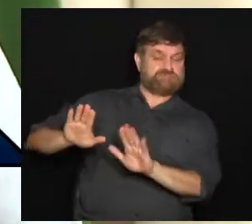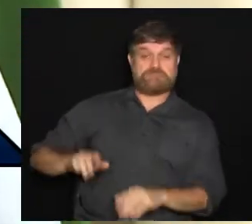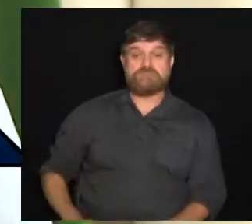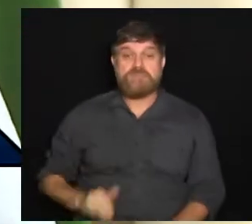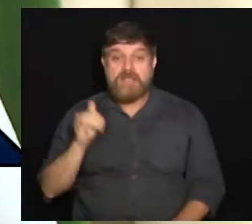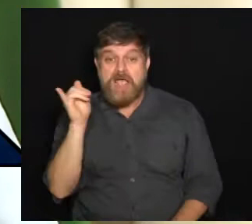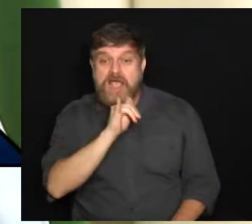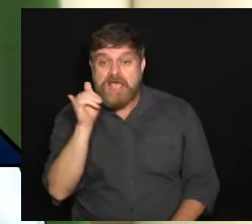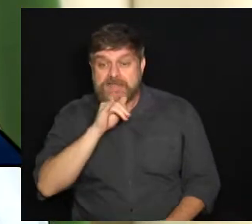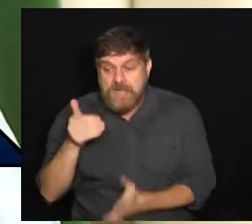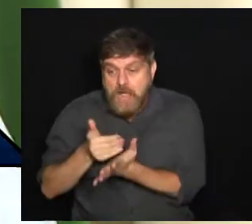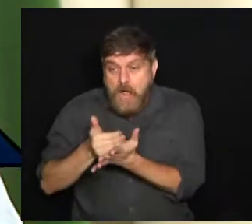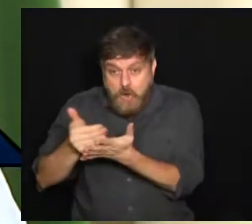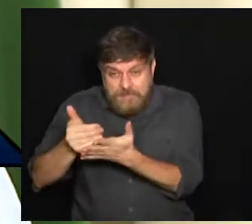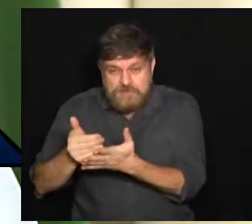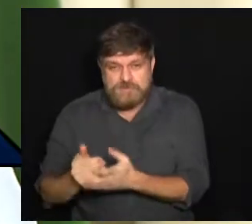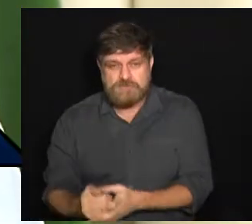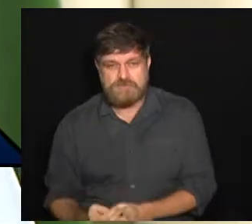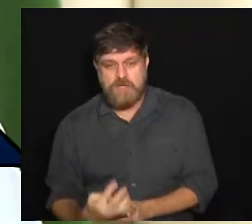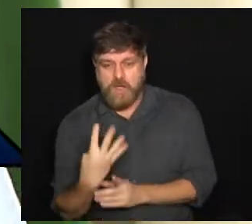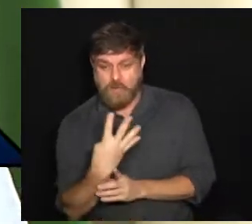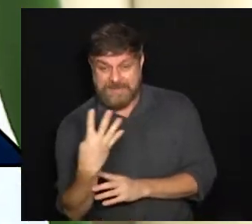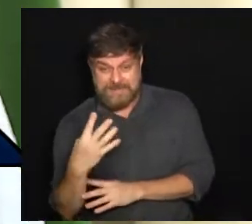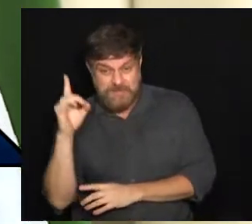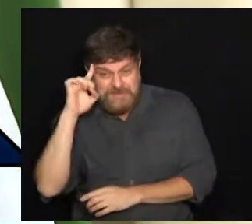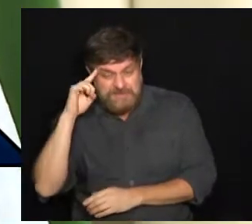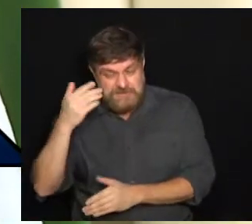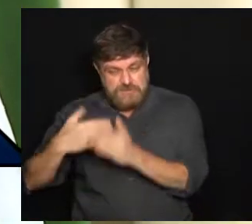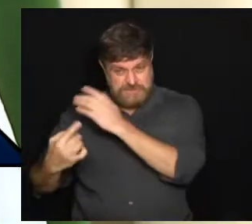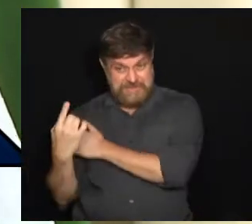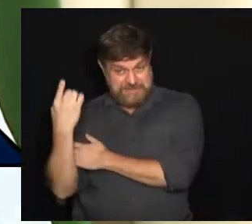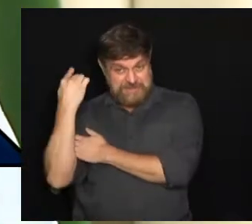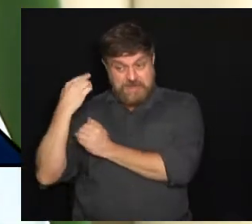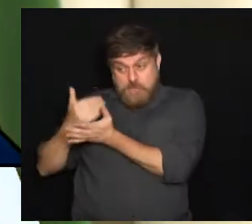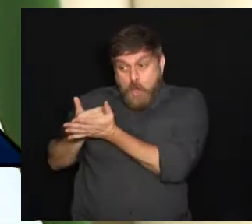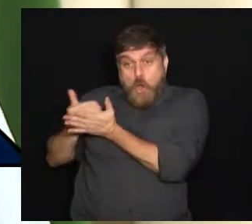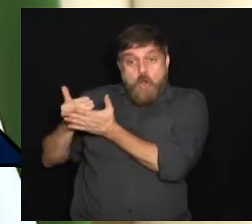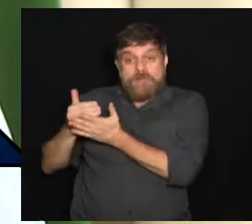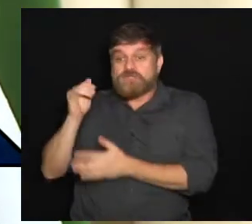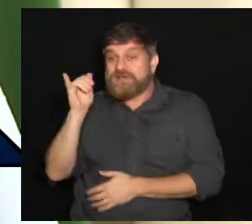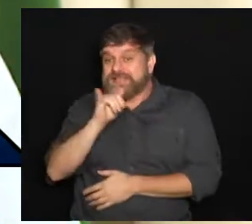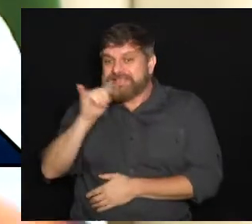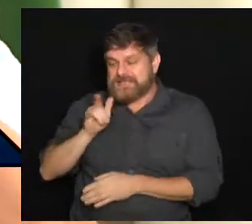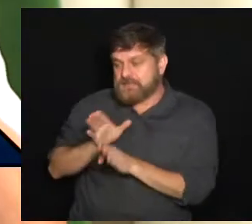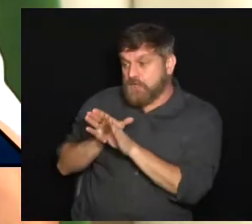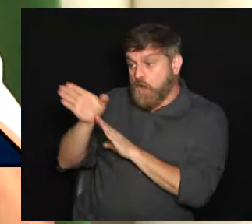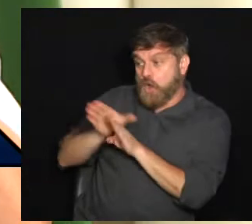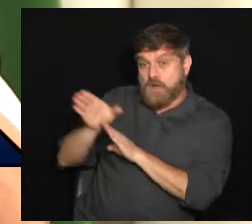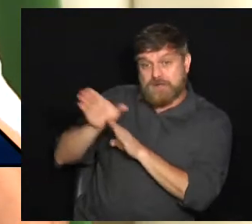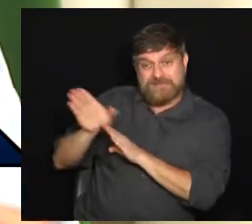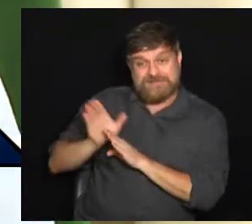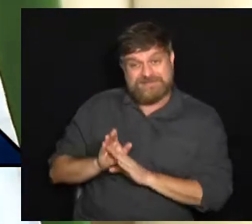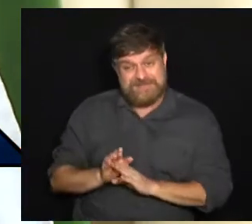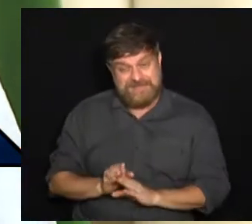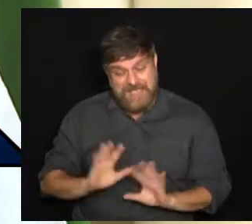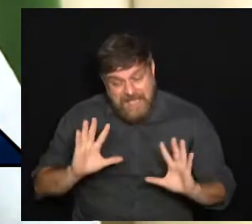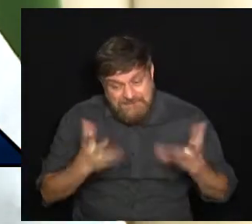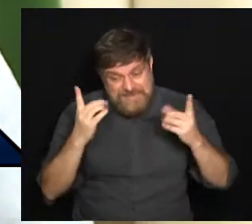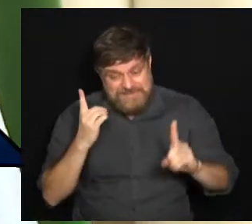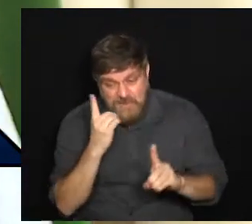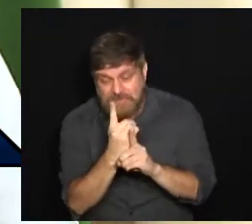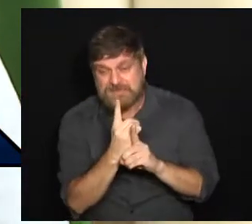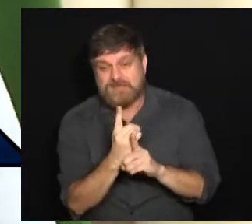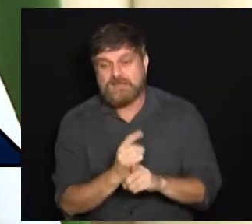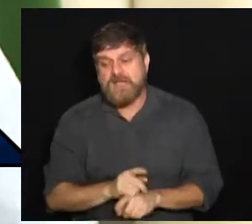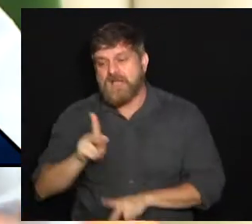quando começou essa crise, há 44 dias atrás, 43, 44 dias atrás, foi feita orientação de restrição de eventos sociais. A população